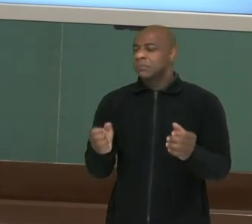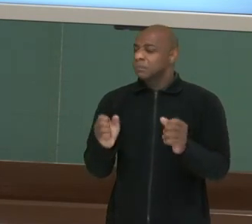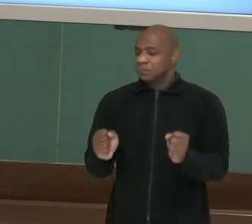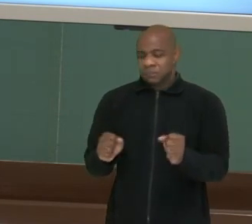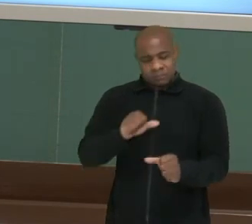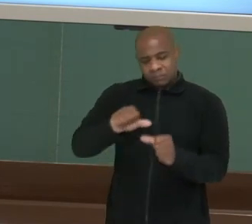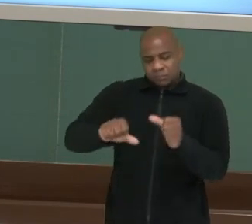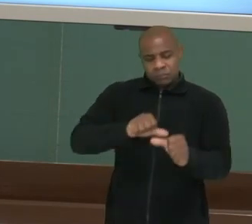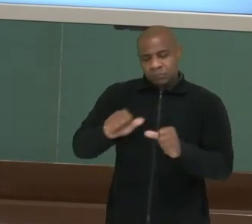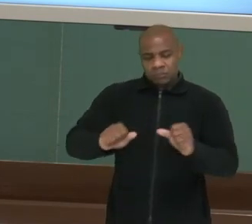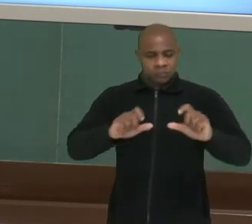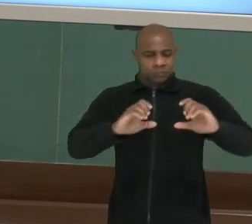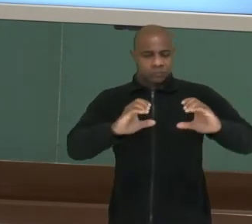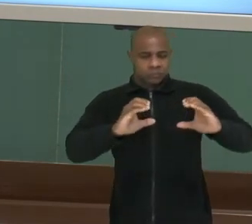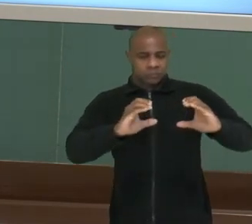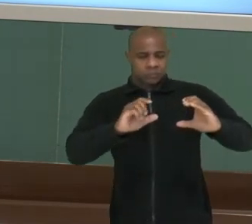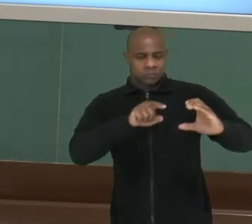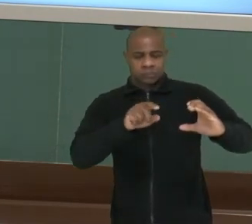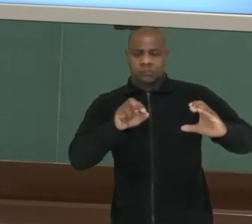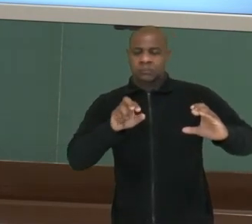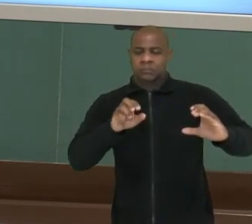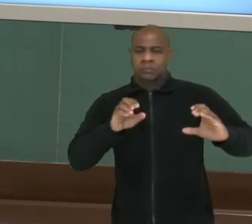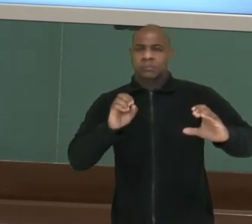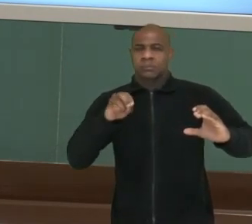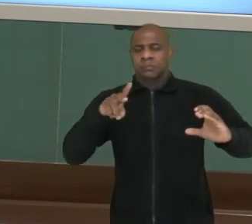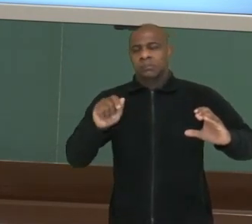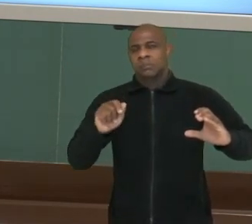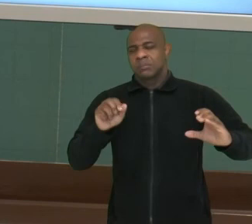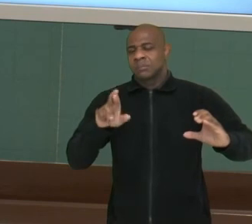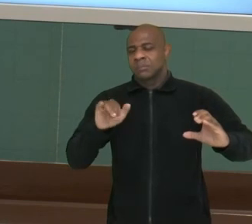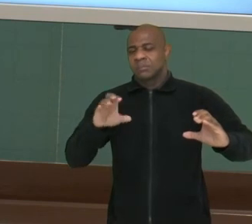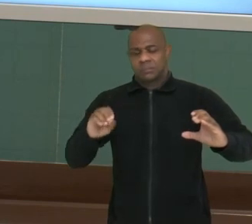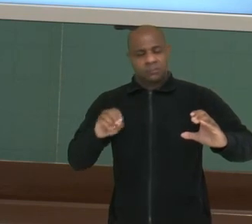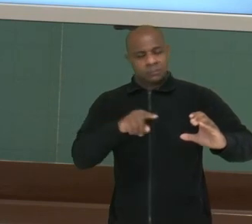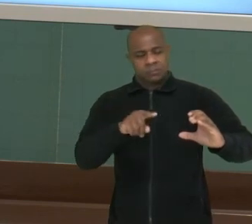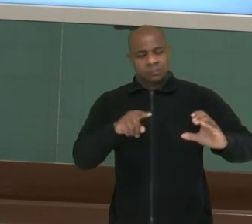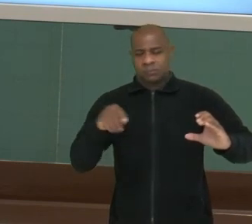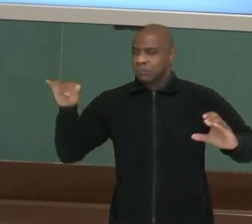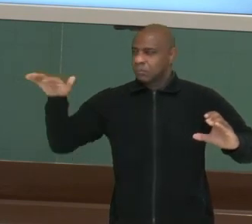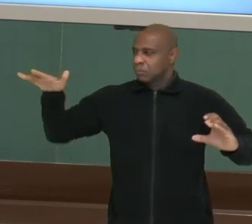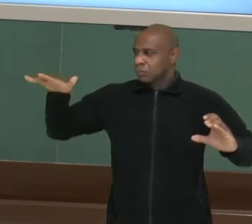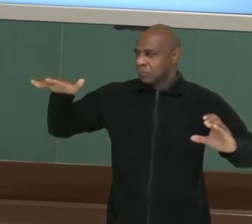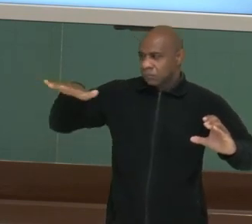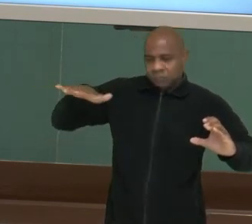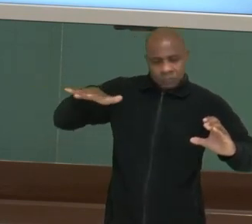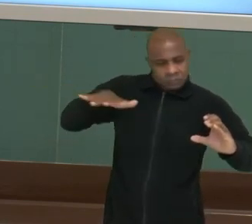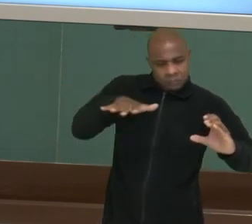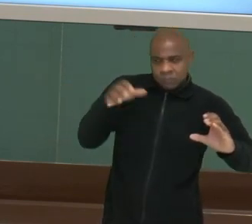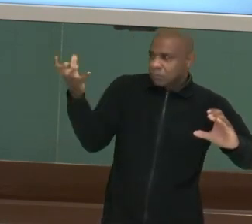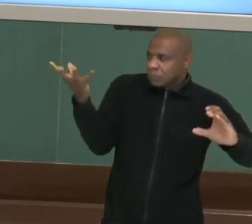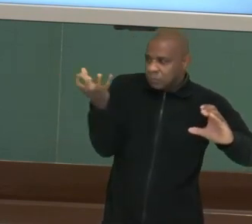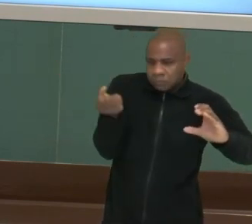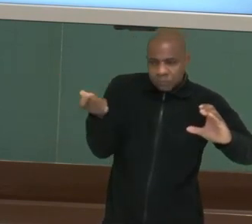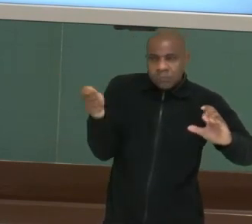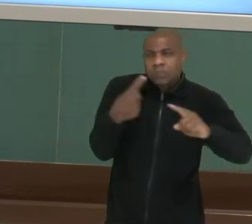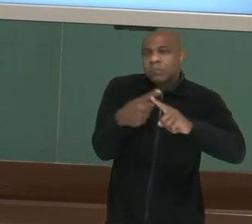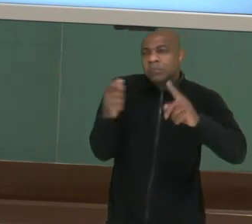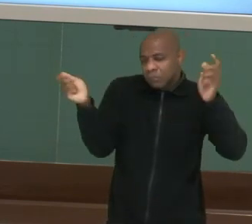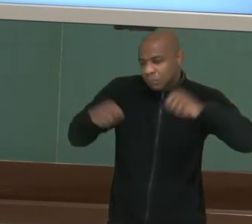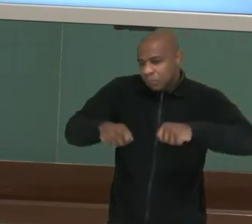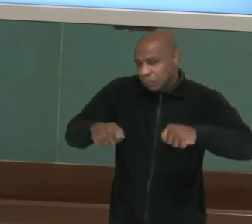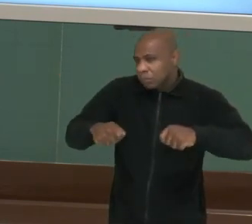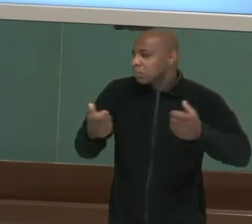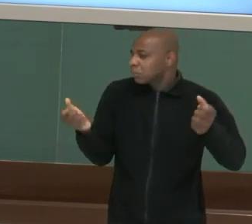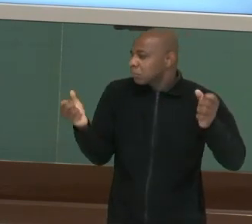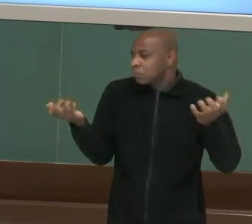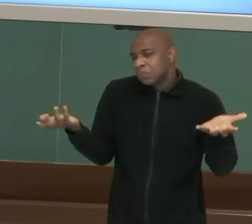convertida a onda de rádio em uma onda eletromagnética em uma onda sonora? Por que é possível fazer isso? E segundo, ele te